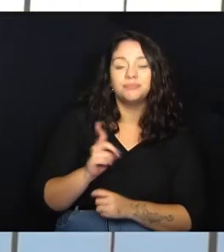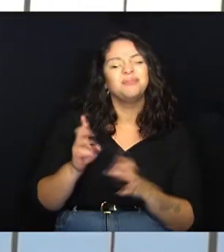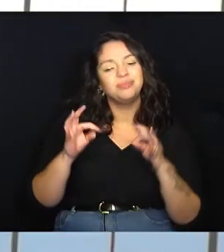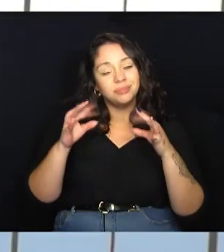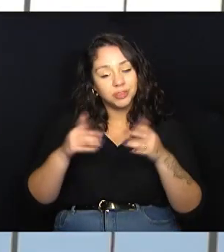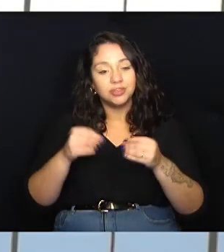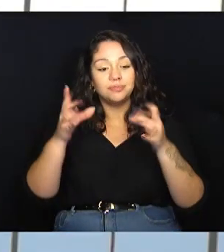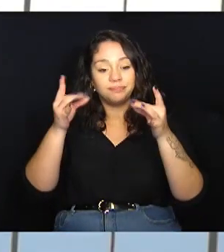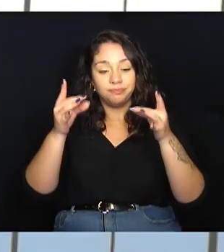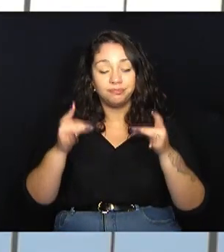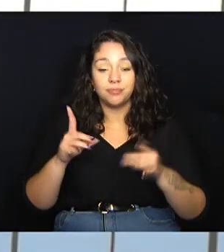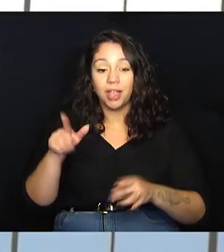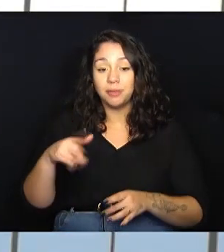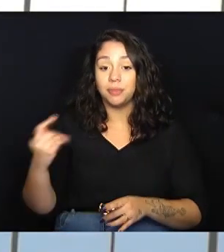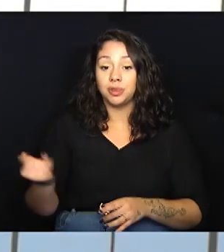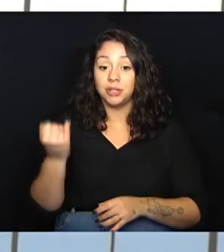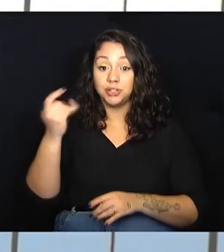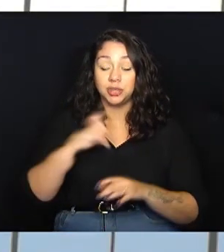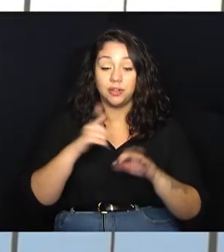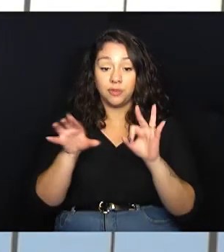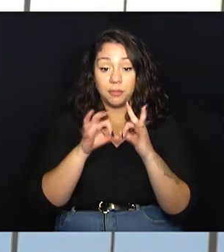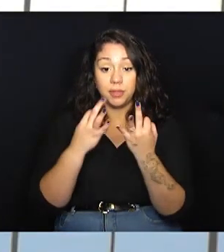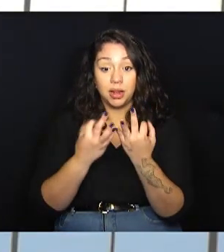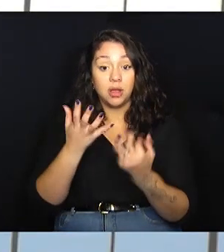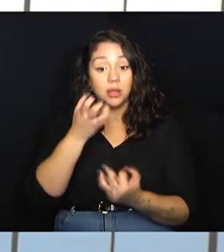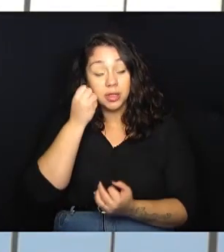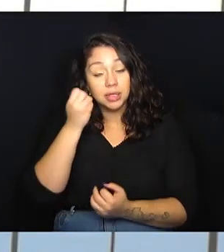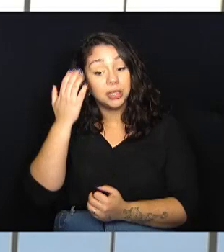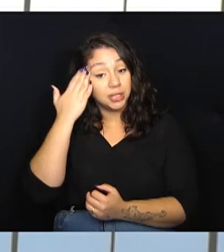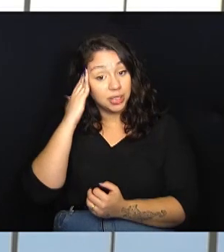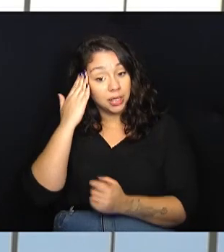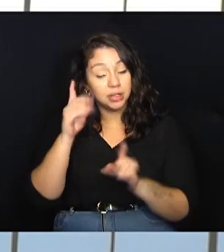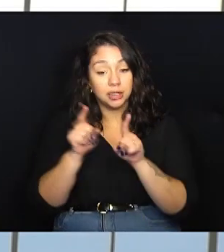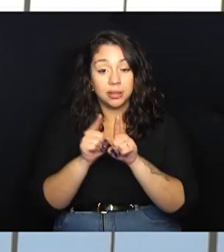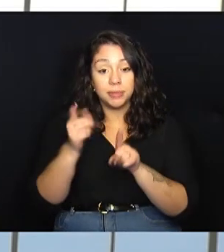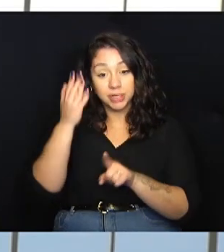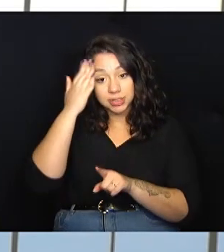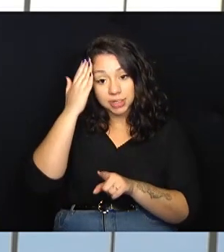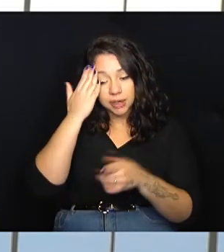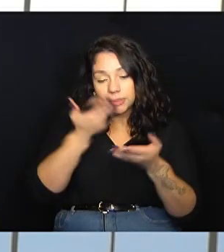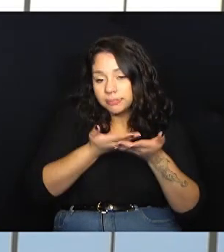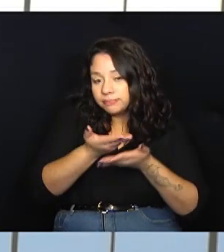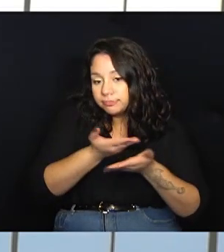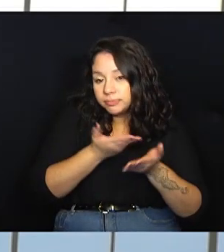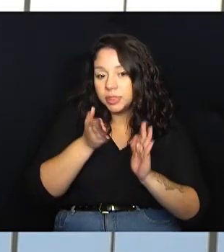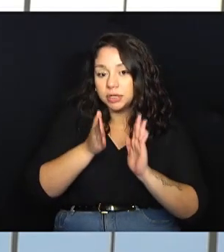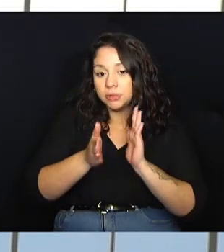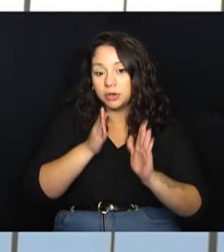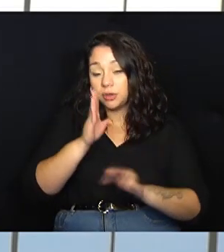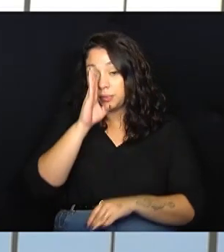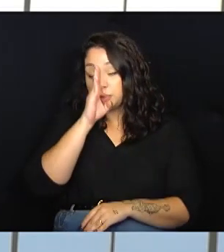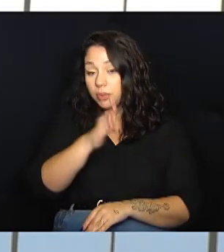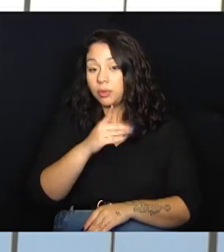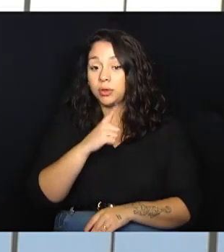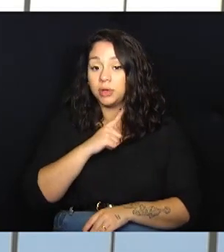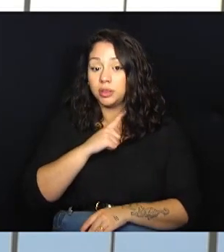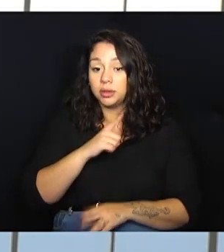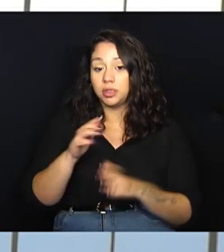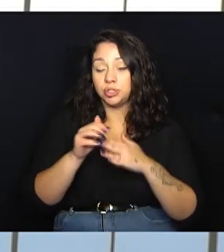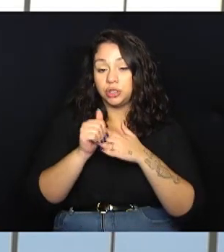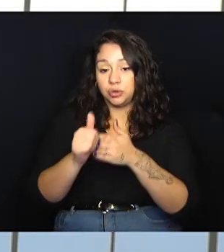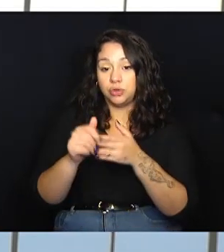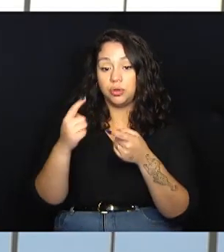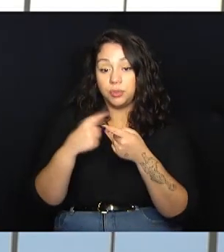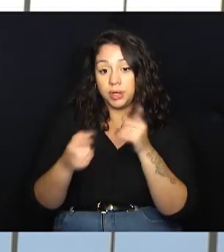novamente, uma família acolhedora que entenda e saiba lidar com esse período, né, e que consiga, principalmente, dar um direcionamento. Porque quando a gente fala da